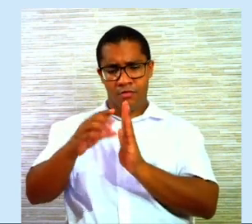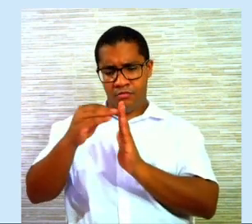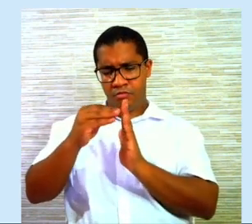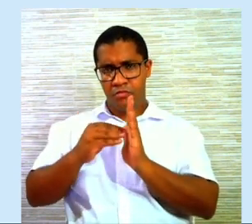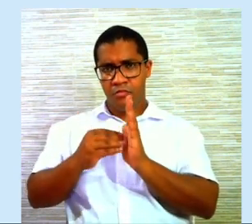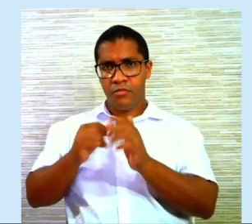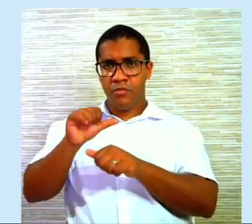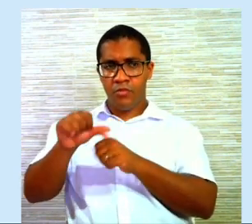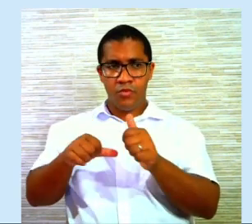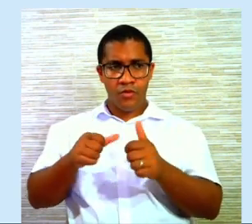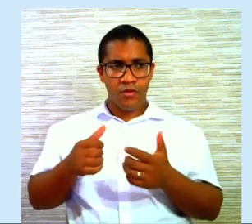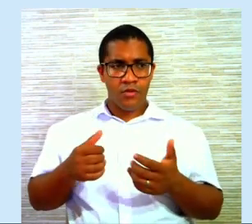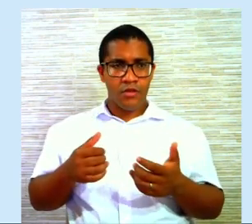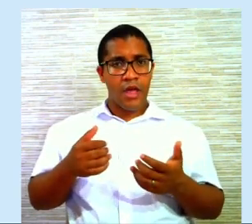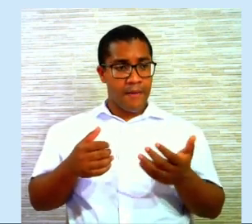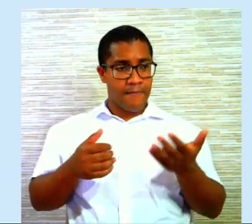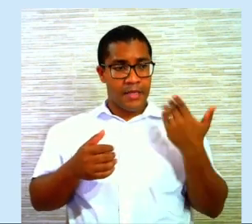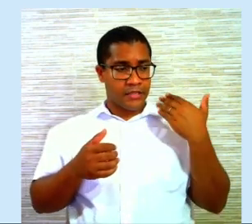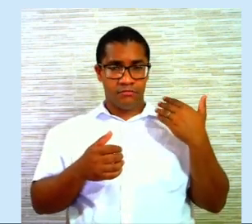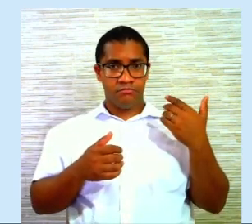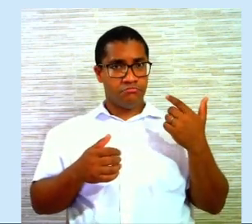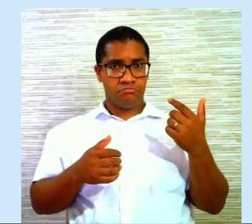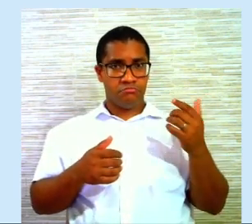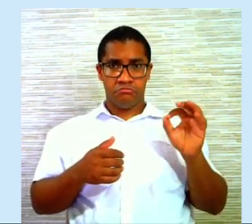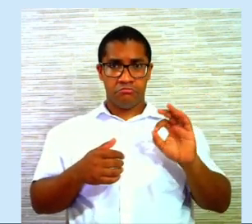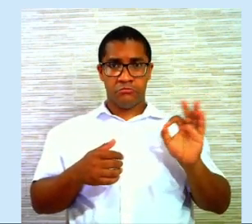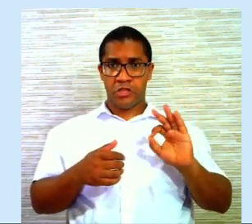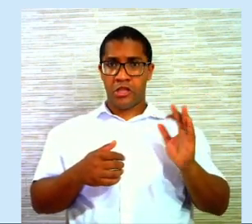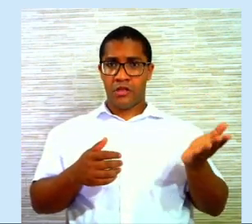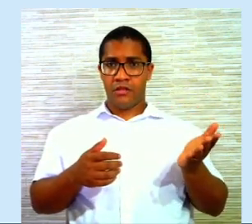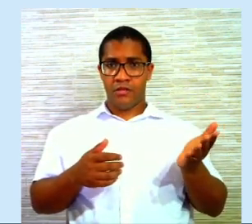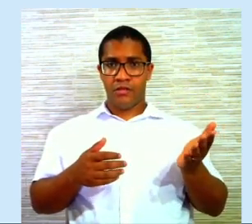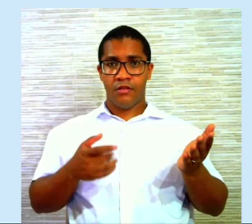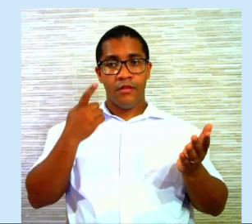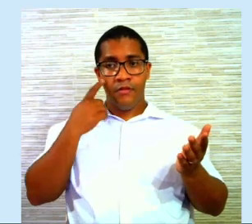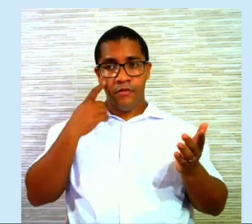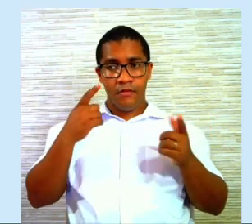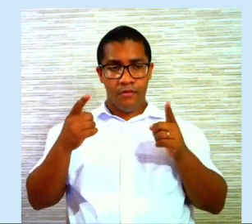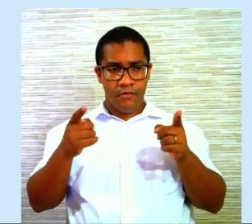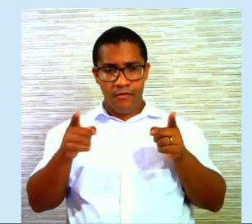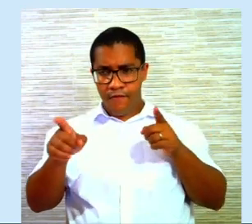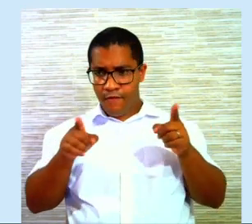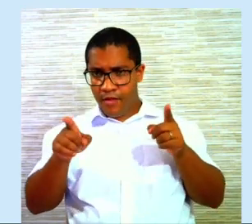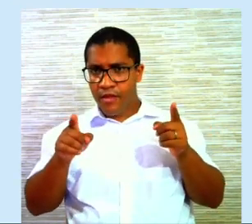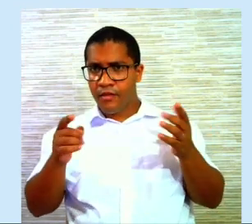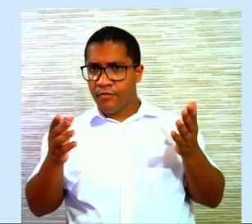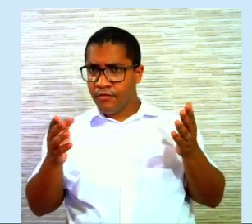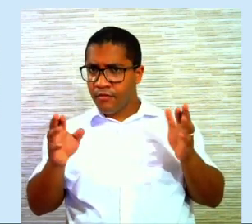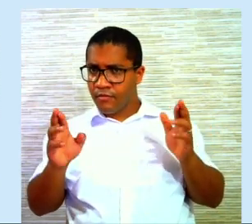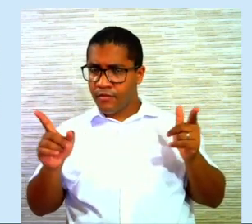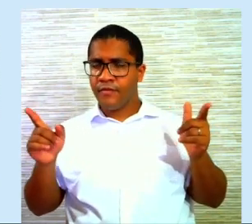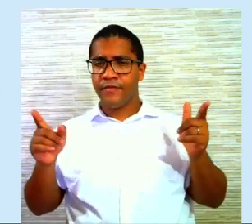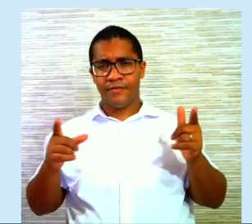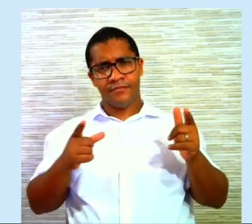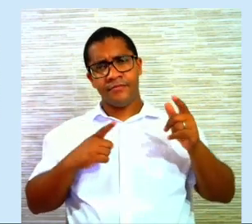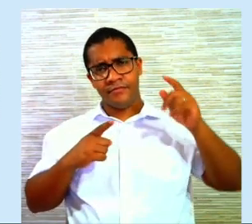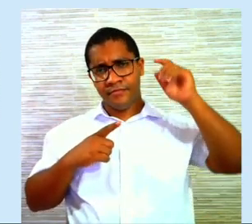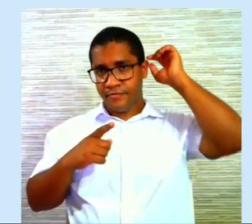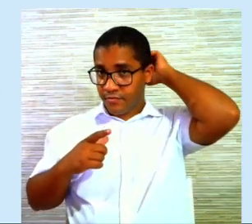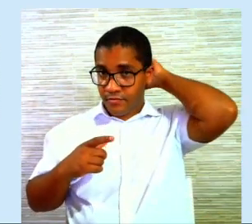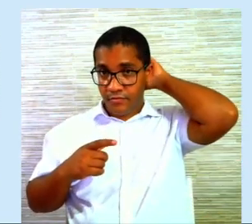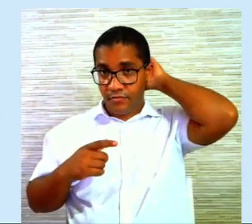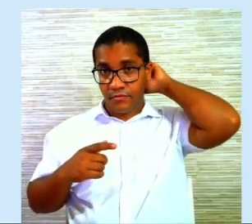hoje punem. Antes não puniam. Então, há uma observação muito grande. As diferenças étnicas, não é